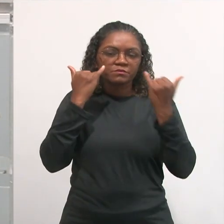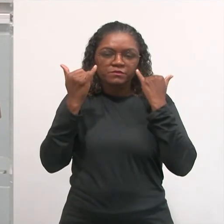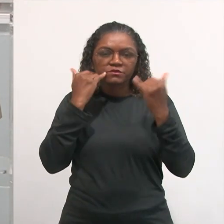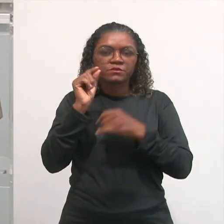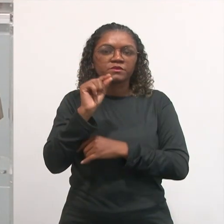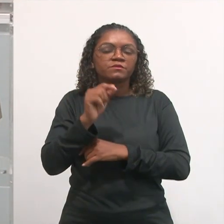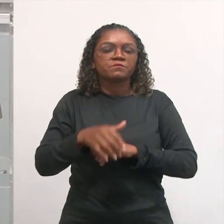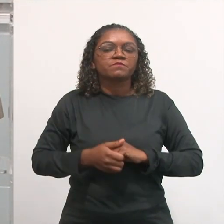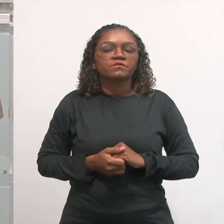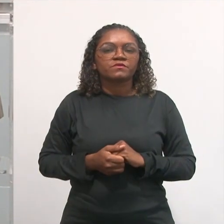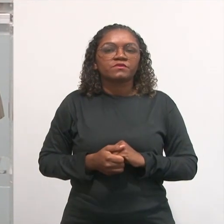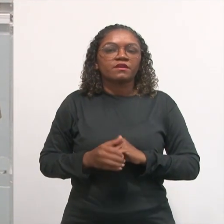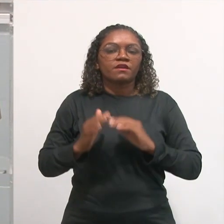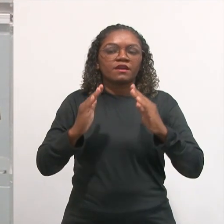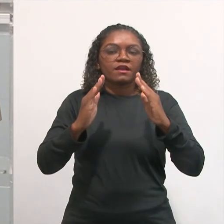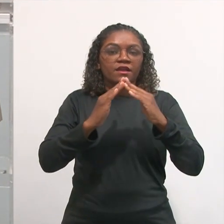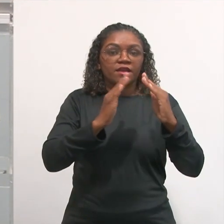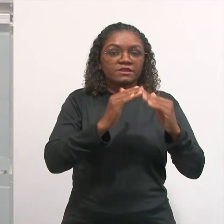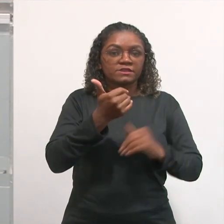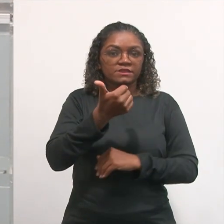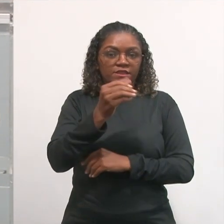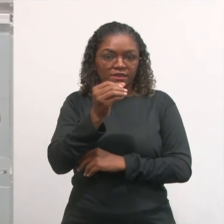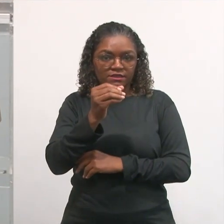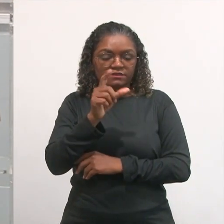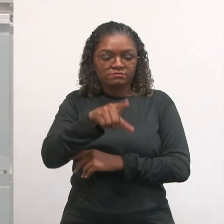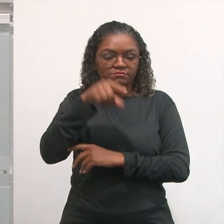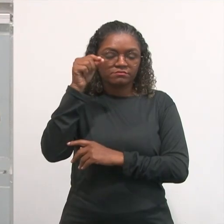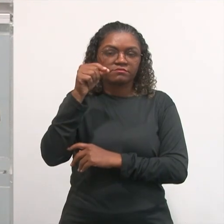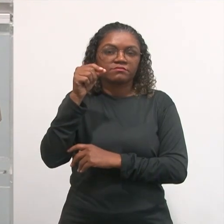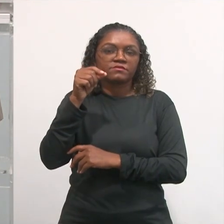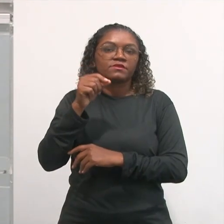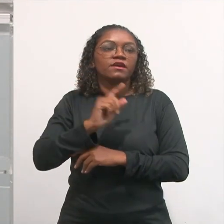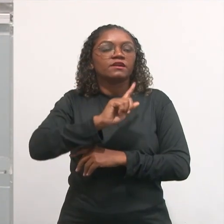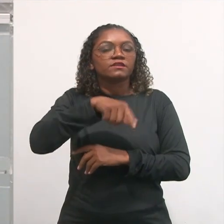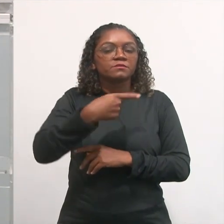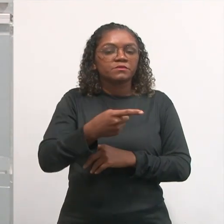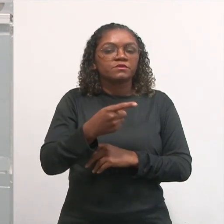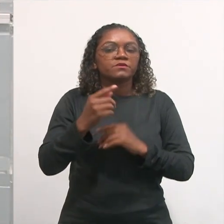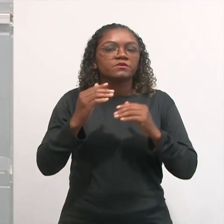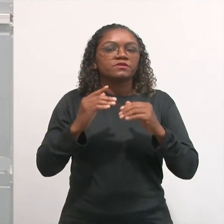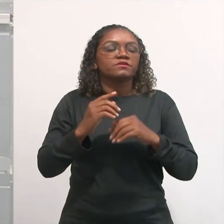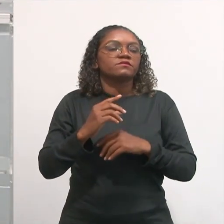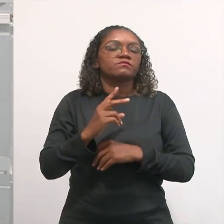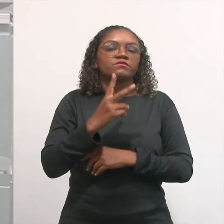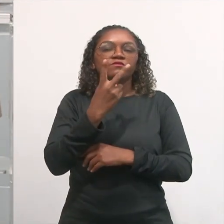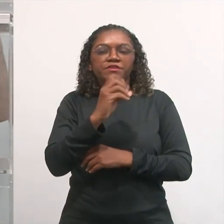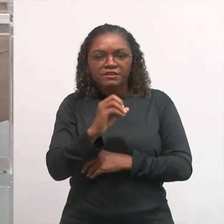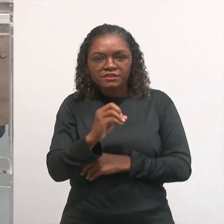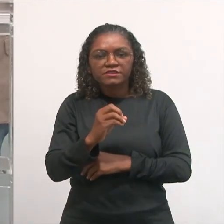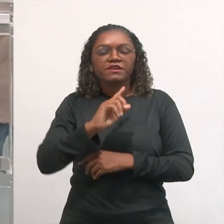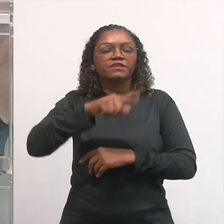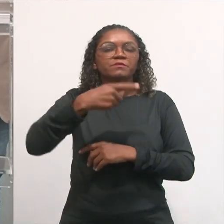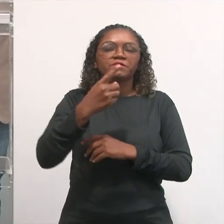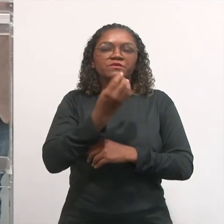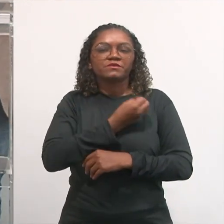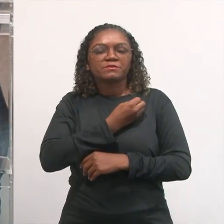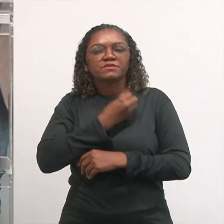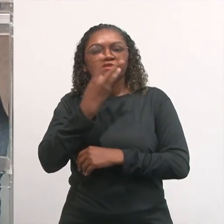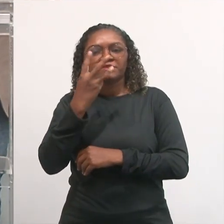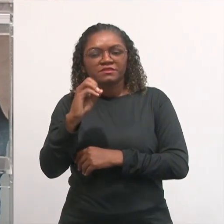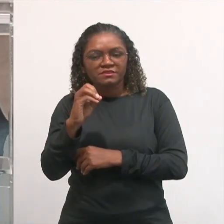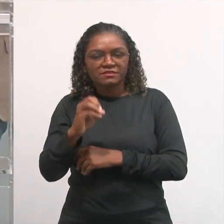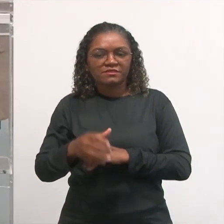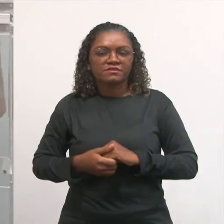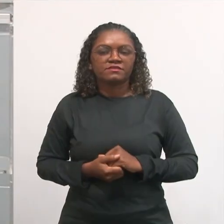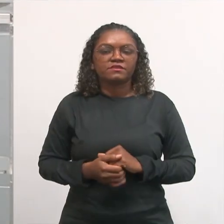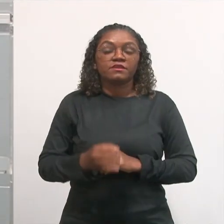a cada 10 eles pegam uma nova casa. Então eles pegam a casa número 10, vão pegar a casa 10, a casa de número 20, a casa de número 30. Ou se for, por exemplo, a casa de número 17,